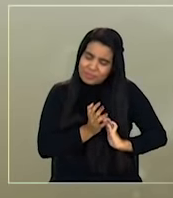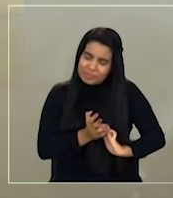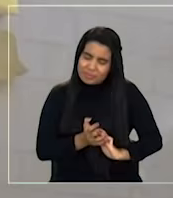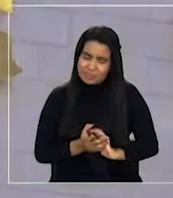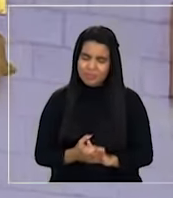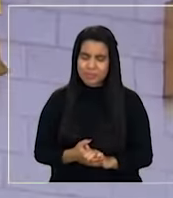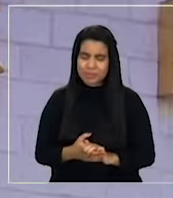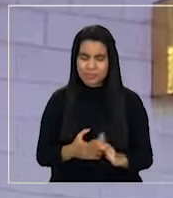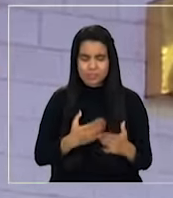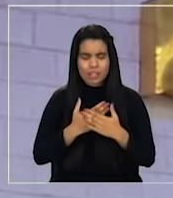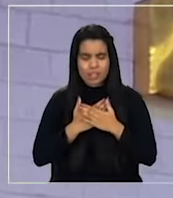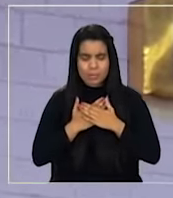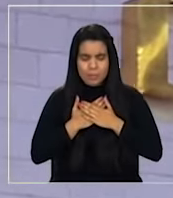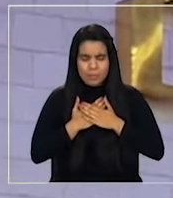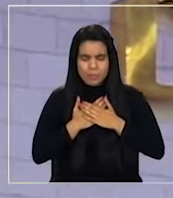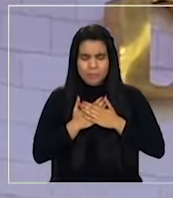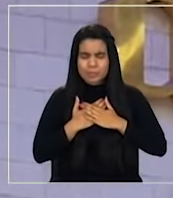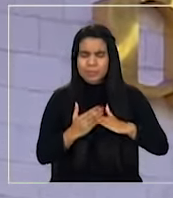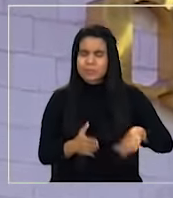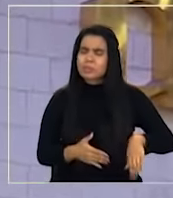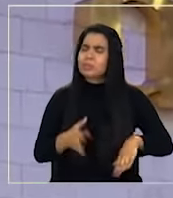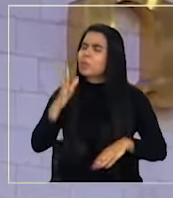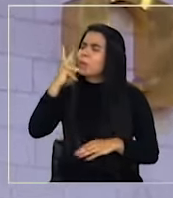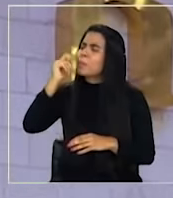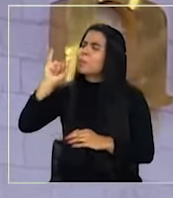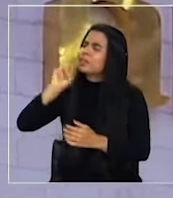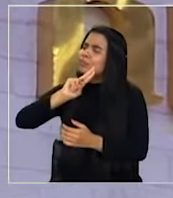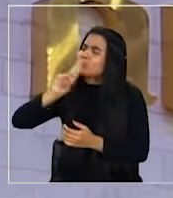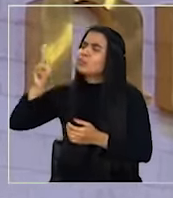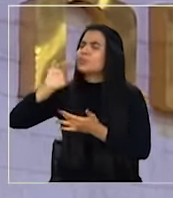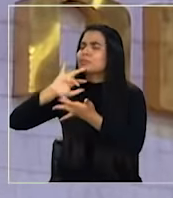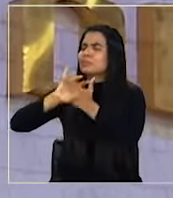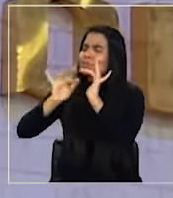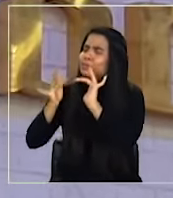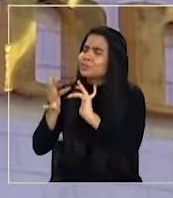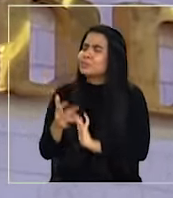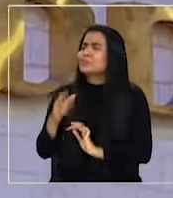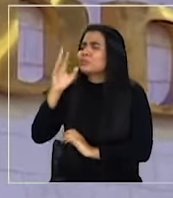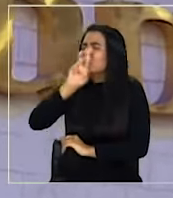Ó, meu Pai, em nome de Jesus, meu Senhor,